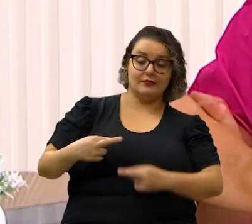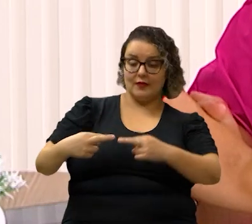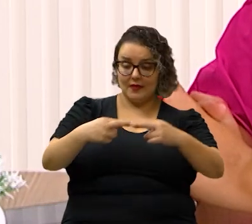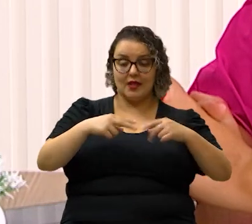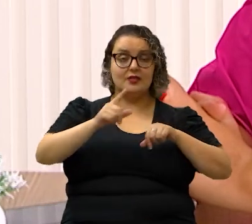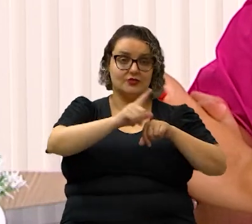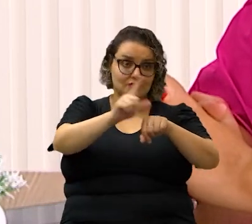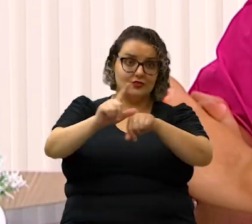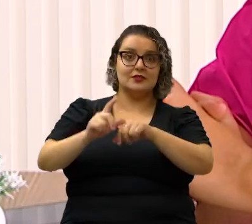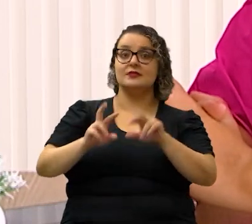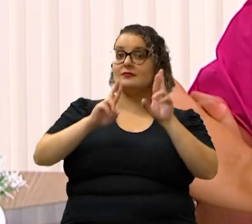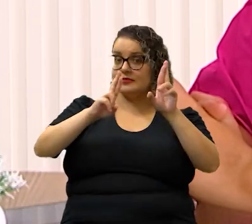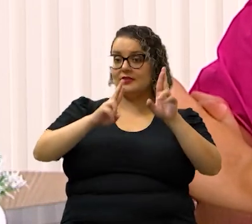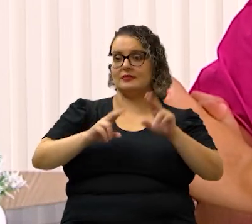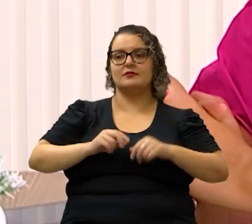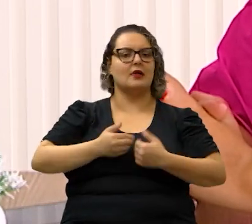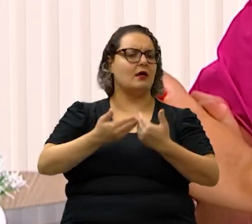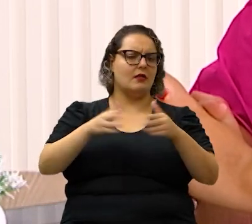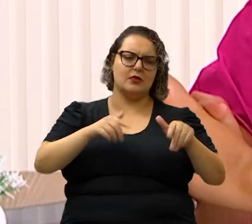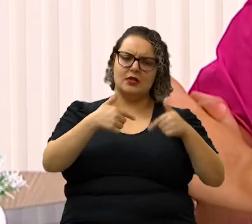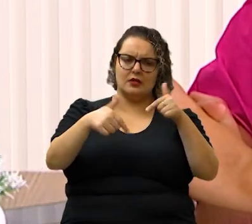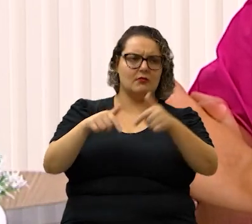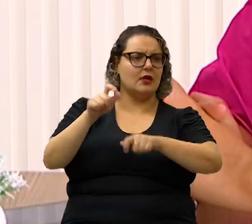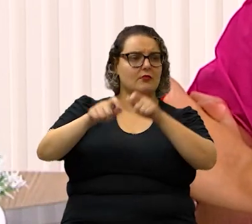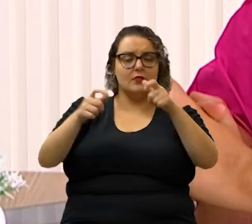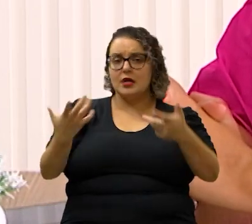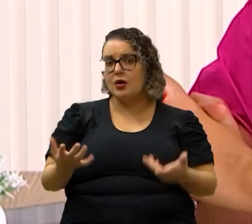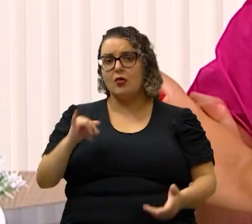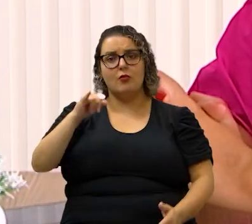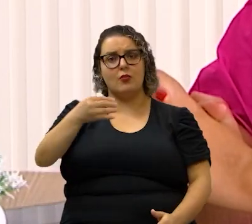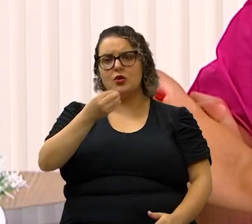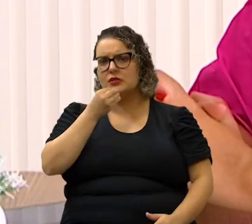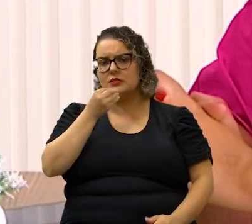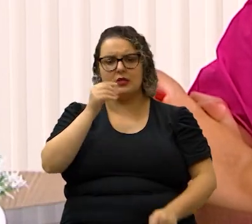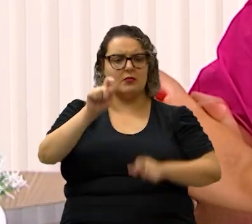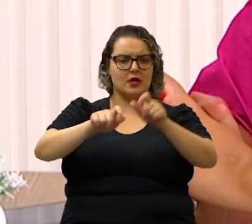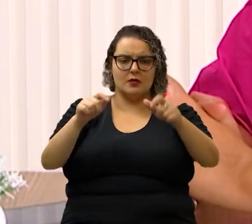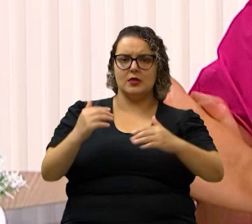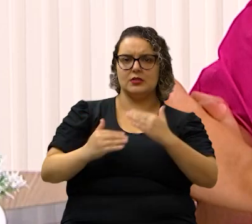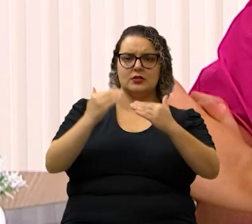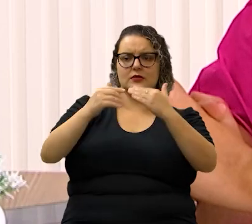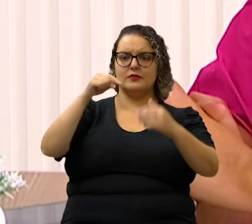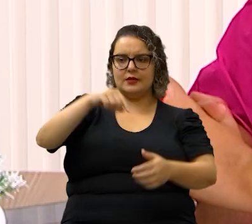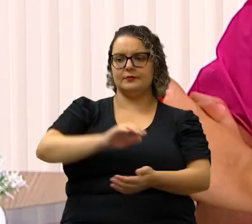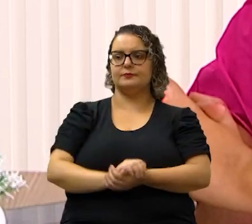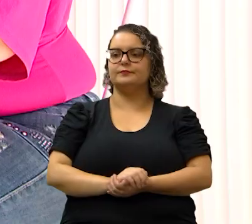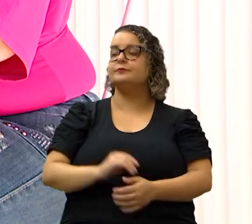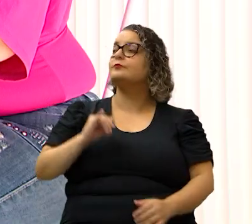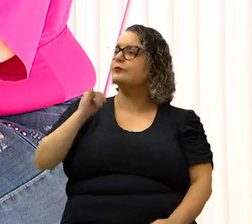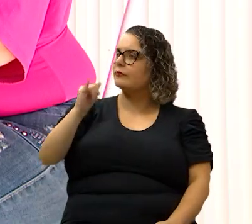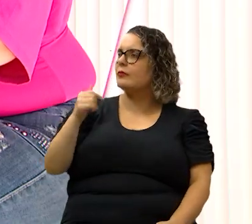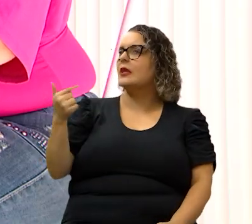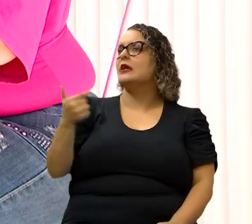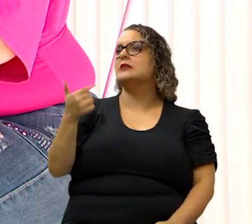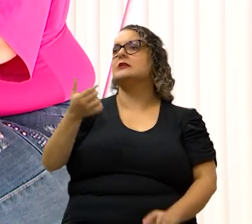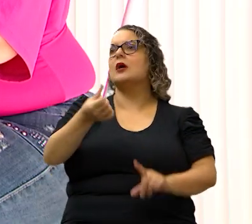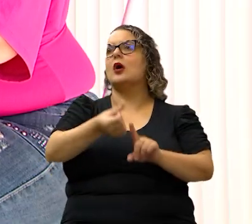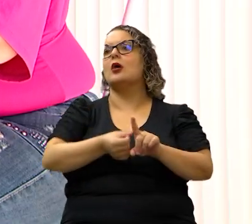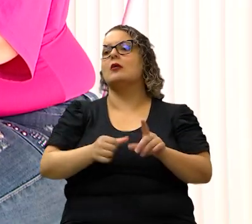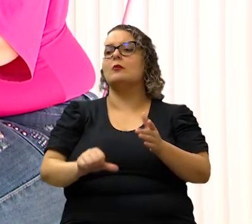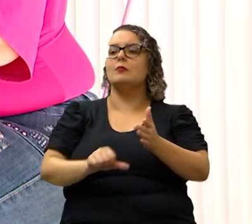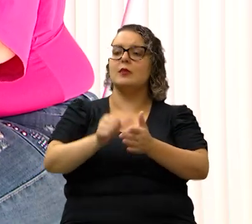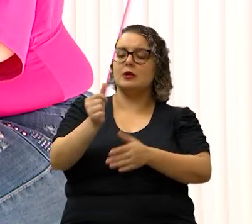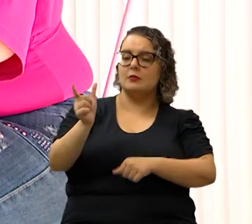de lojas. A gente espera poder trazer muitos empregos para mais pessoas, trazer oportunidades para pessoas se desenvolverem aqui. Você falou em